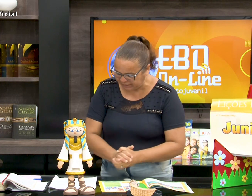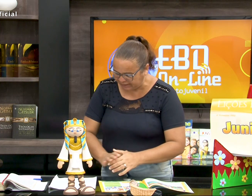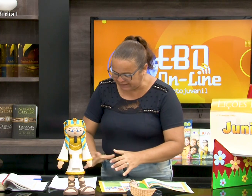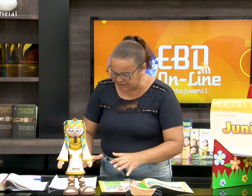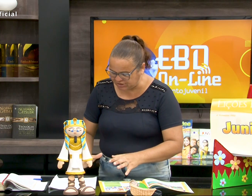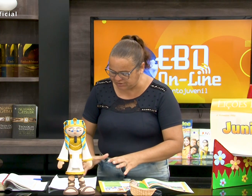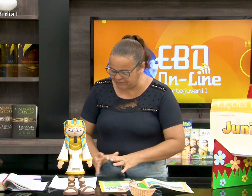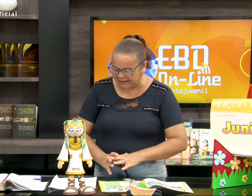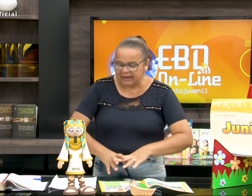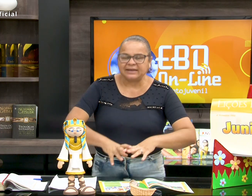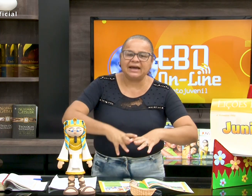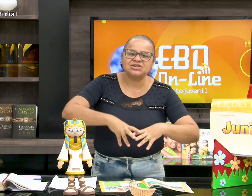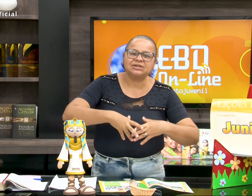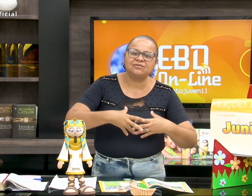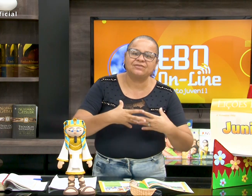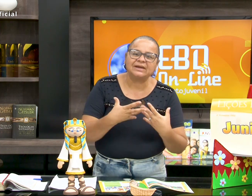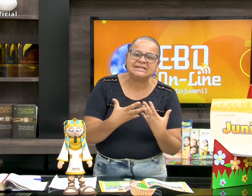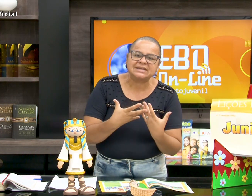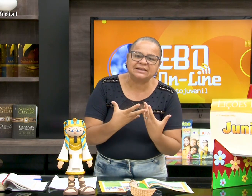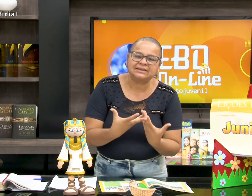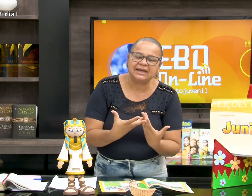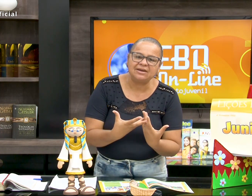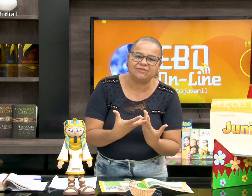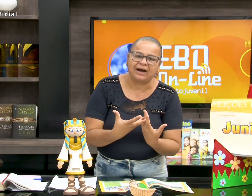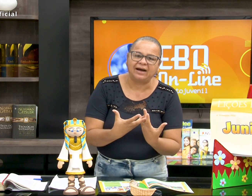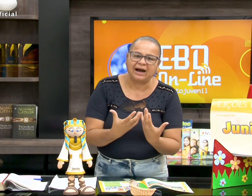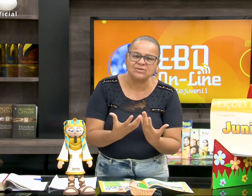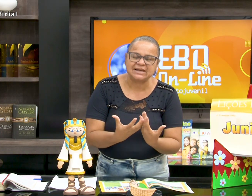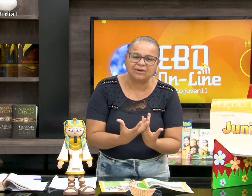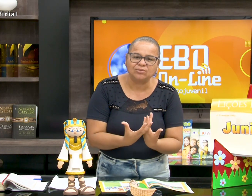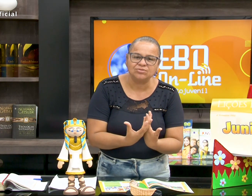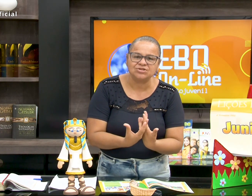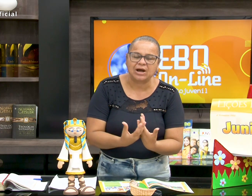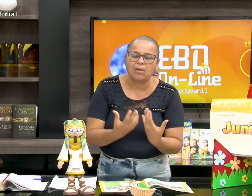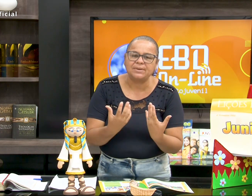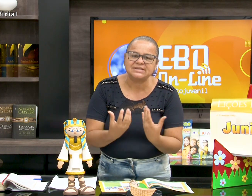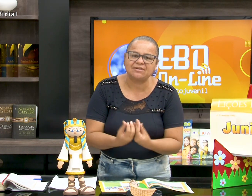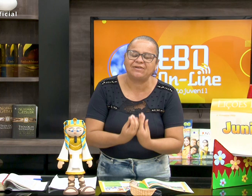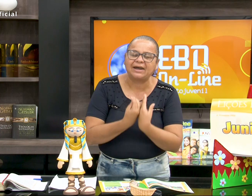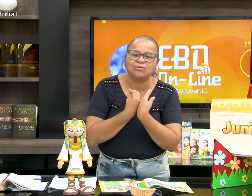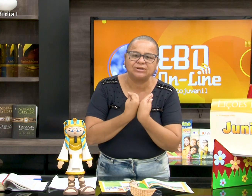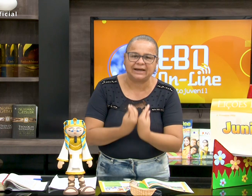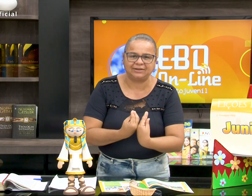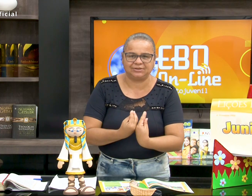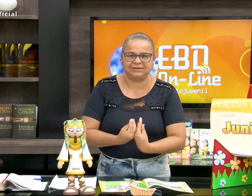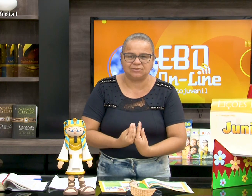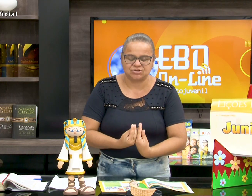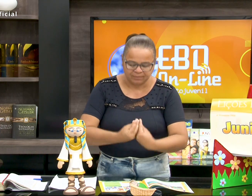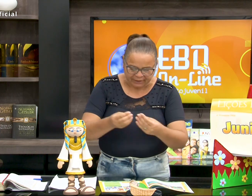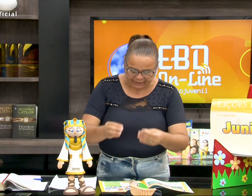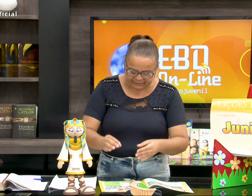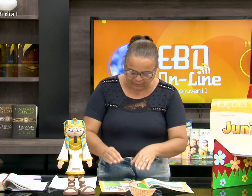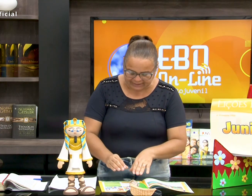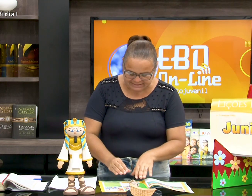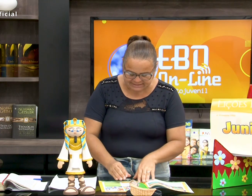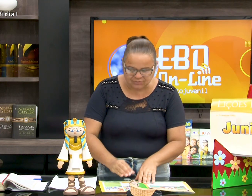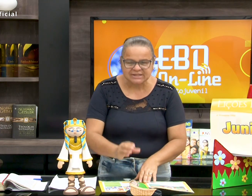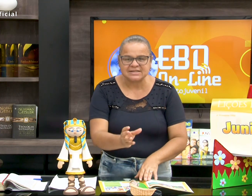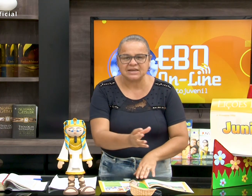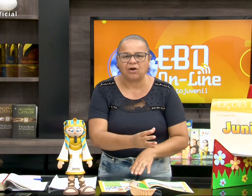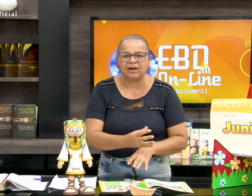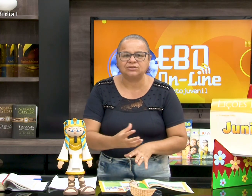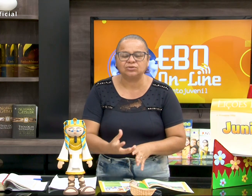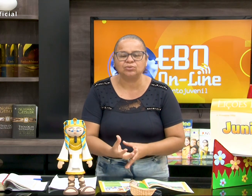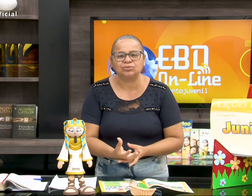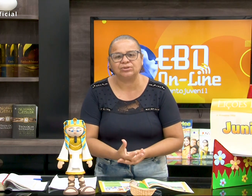cuidou, e a gente vê que a gente incentiva aos alunos a observar o cuidado de Deus. Então, a lição se